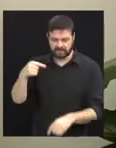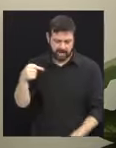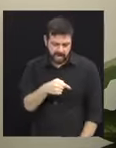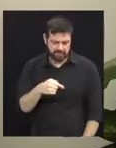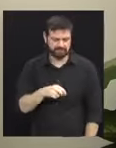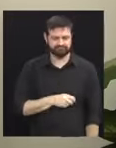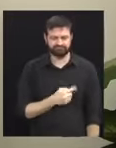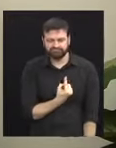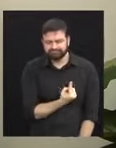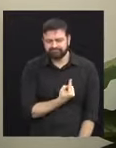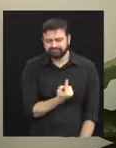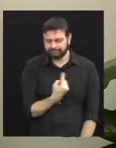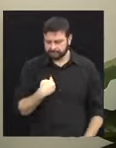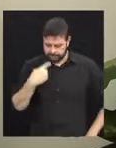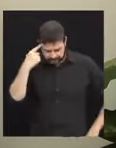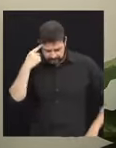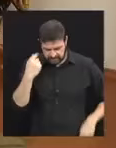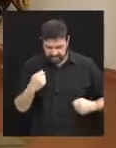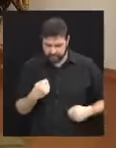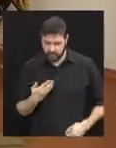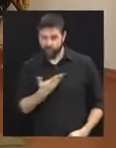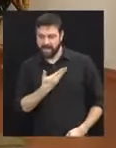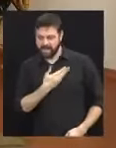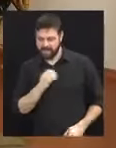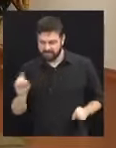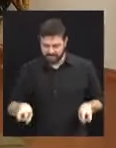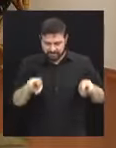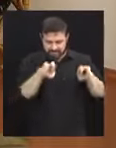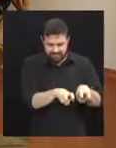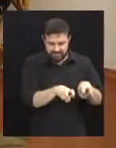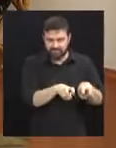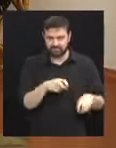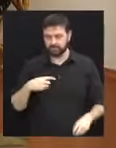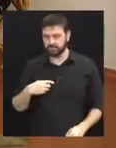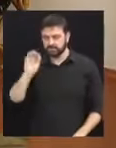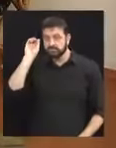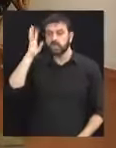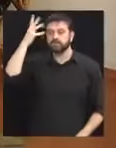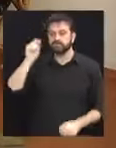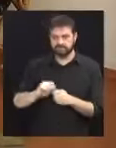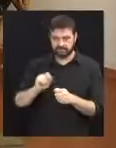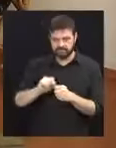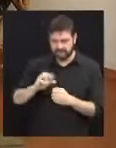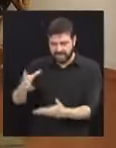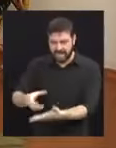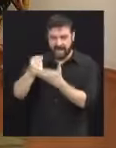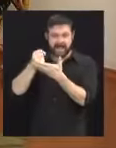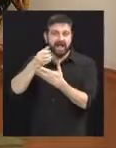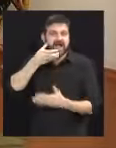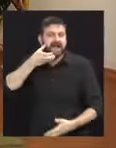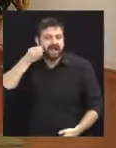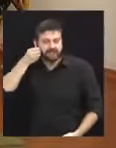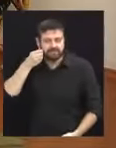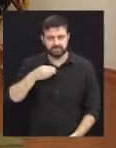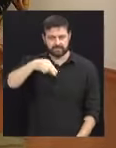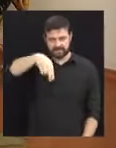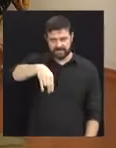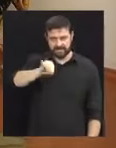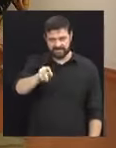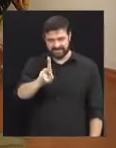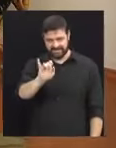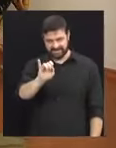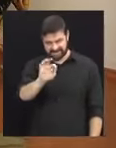sozinha, né? Então a gente queria uma companheira para ela. E aí eu resolvi fazer a adoção da Nikita. Atualmente